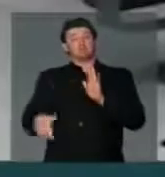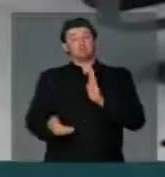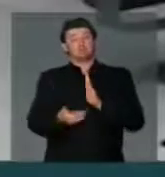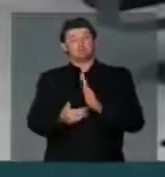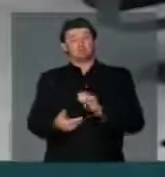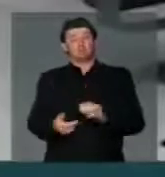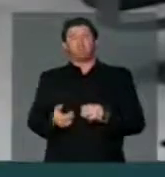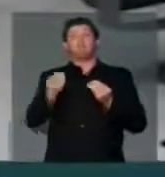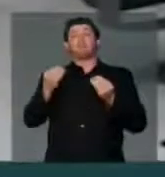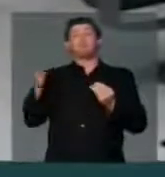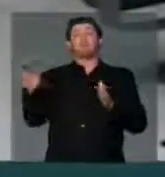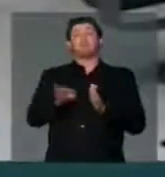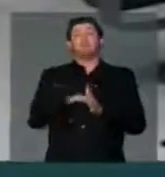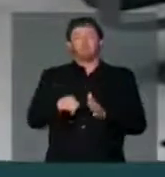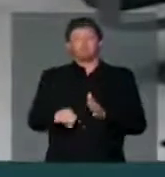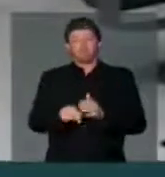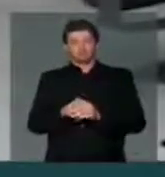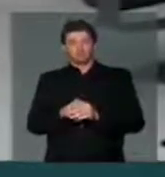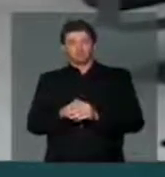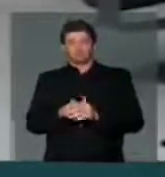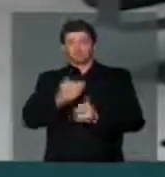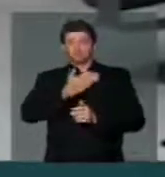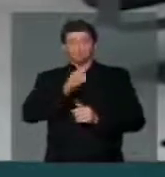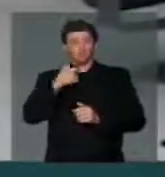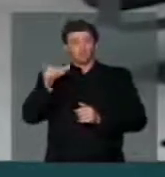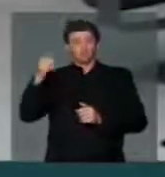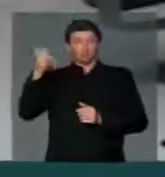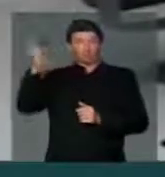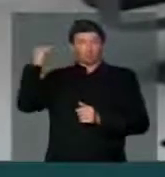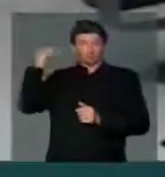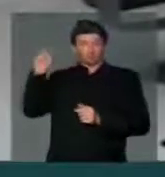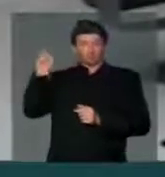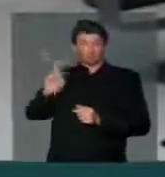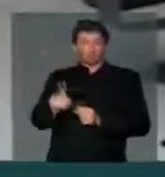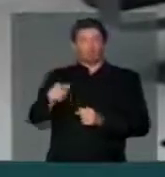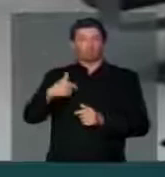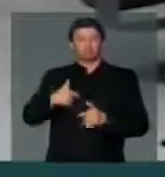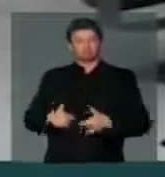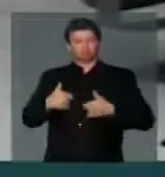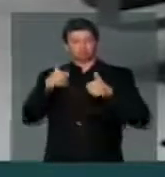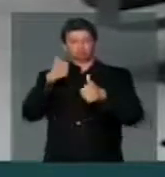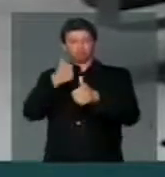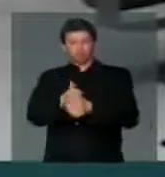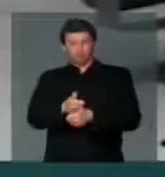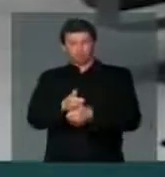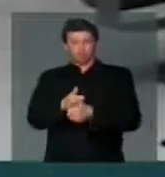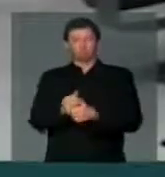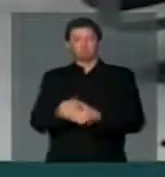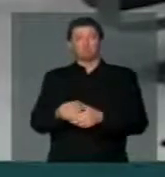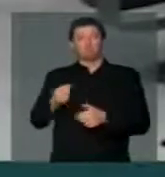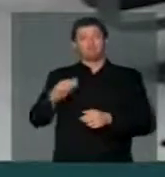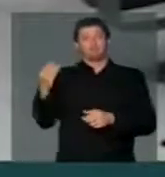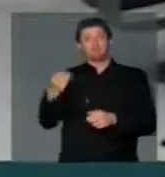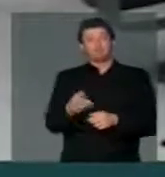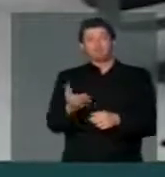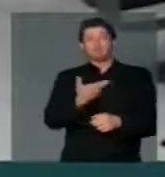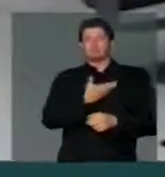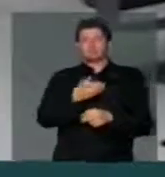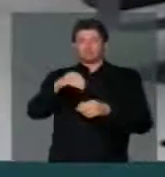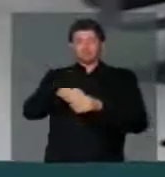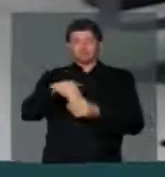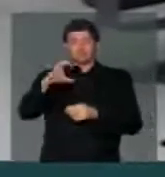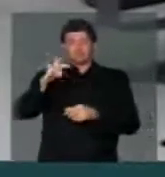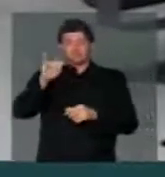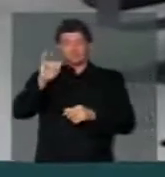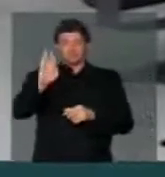Deputados, a que veio. Como disse pelos nossos colegas anteriormente, tenho a honra de acompanhá-lo, de participar como colega na CPI